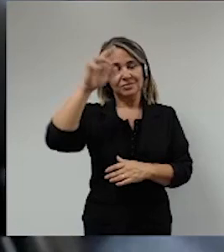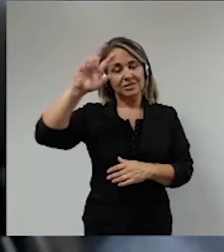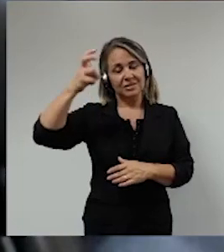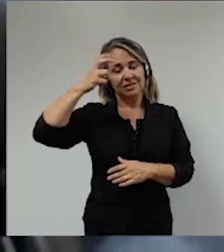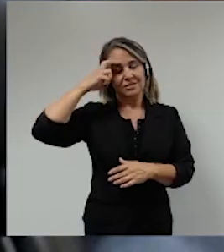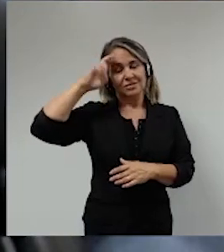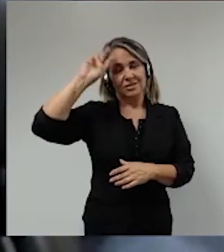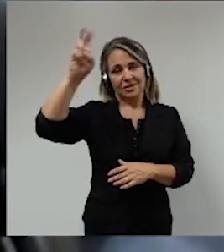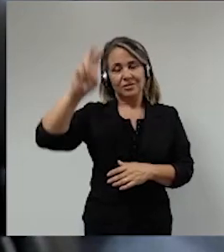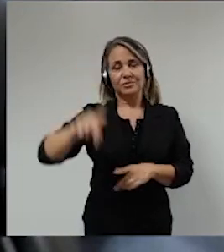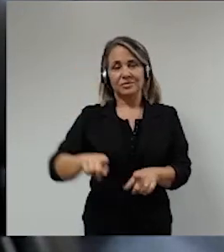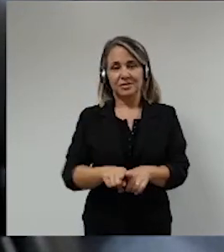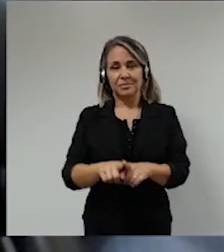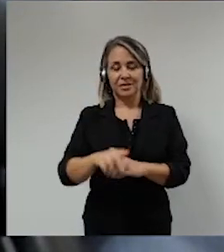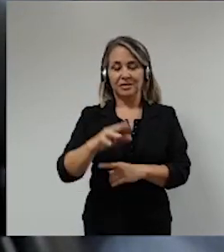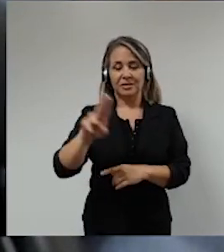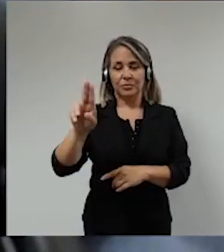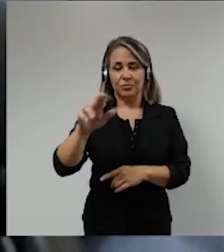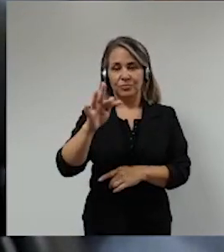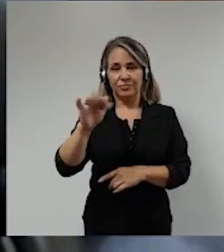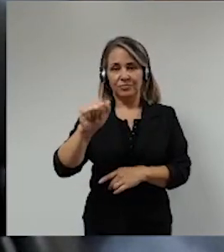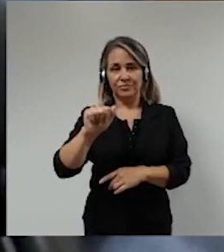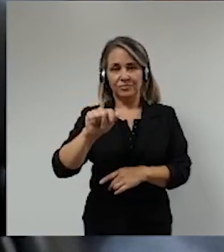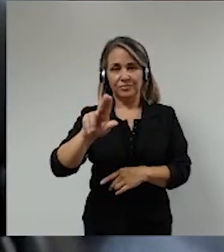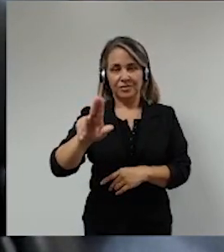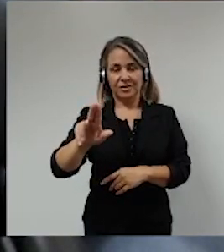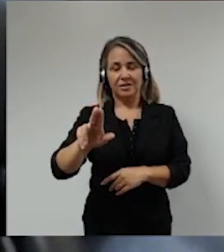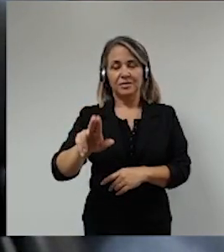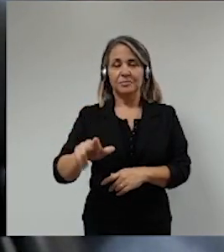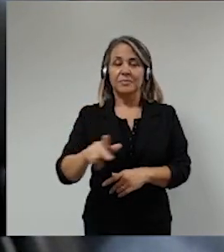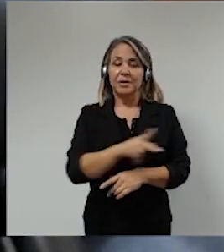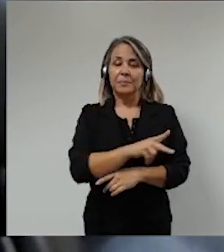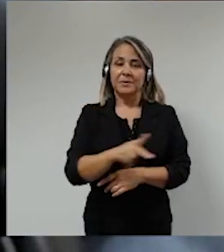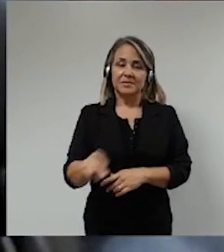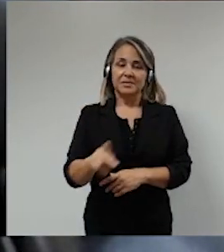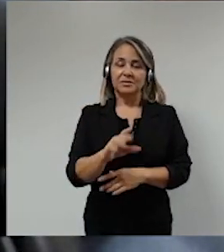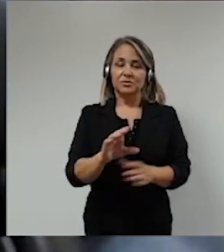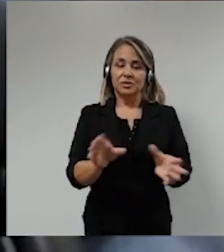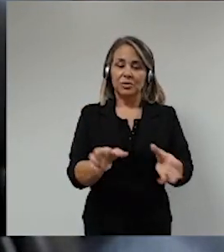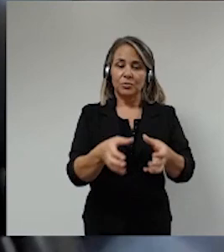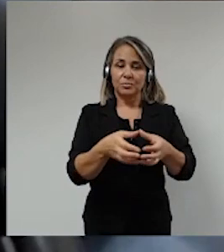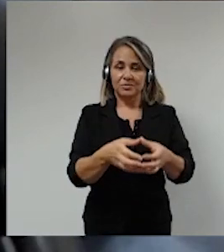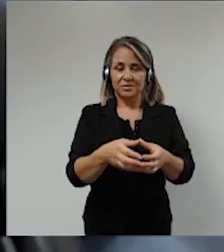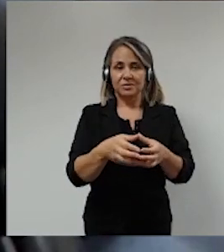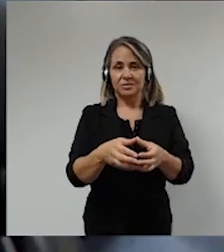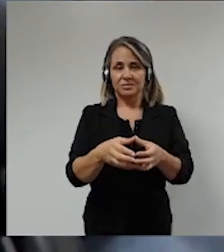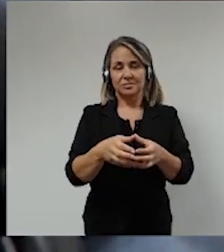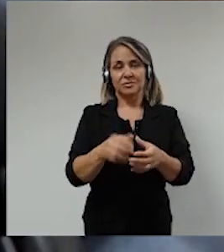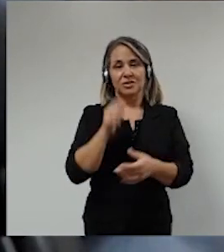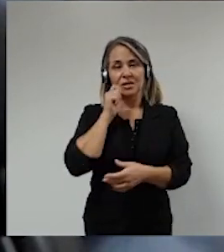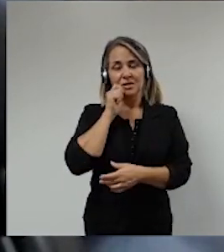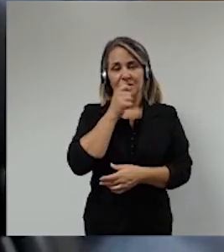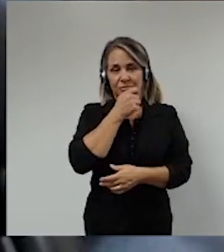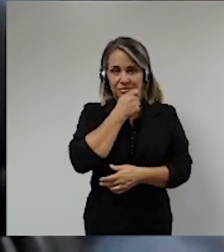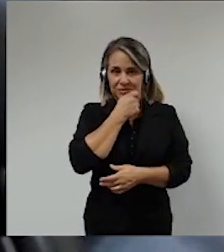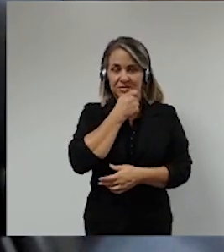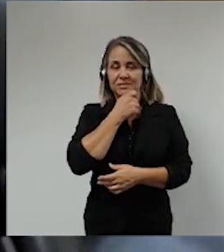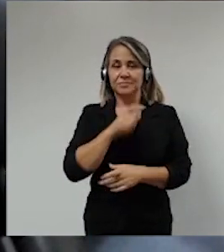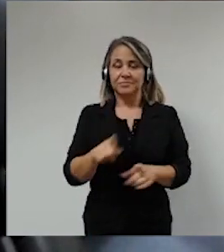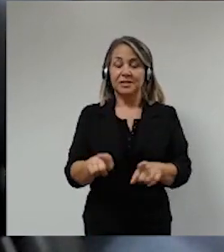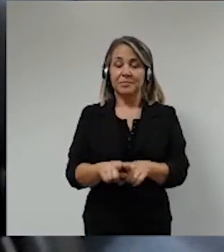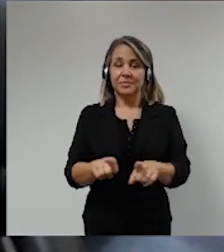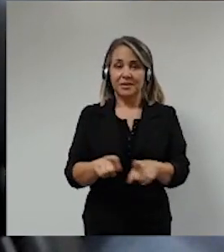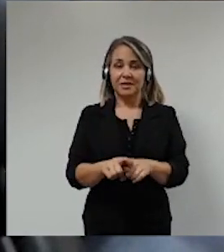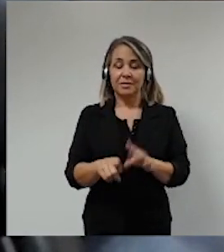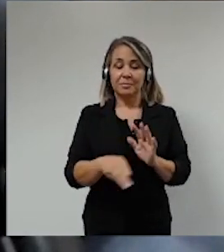inovação, da UFAL, presidente da Comissão de Propriedade Intelectual da OAB de Alagoas, membro da